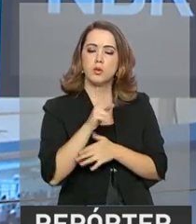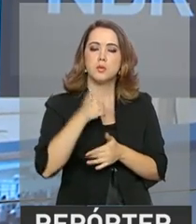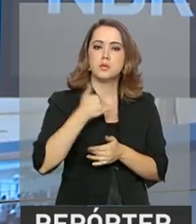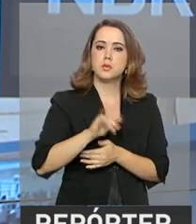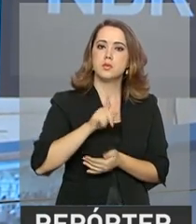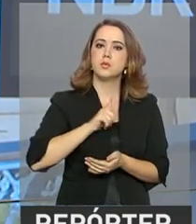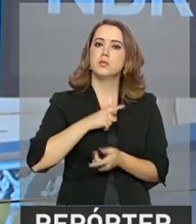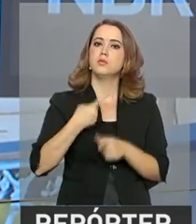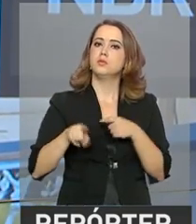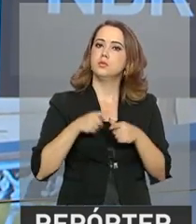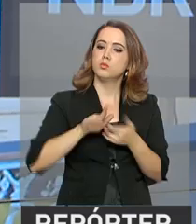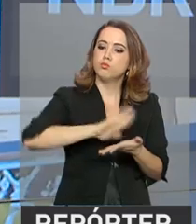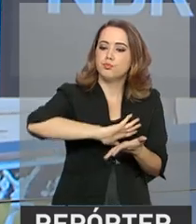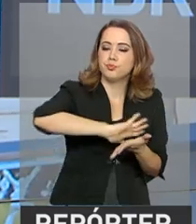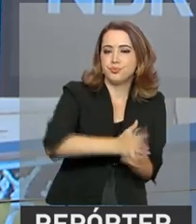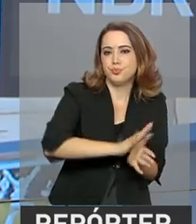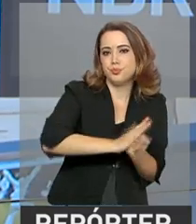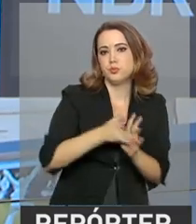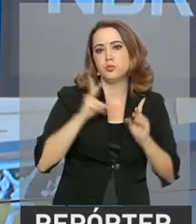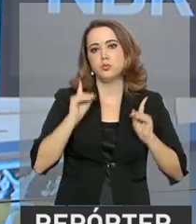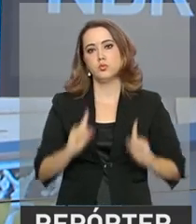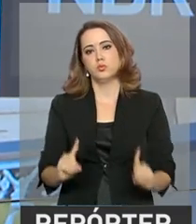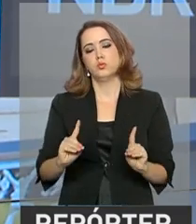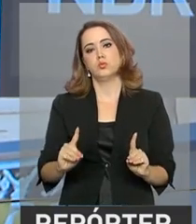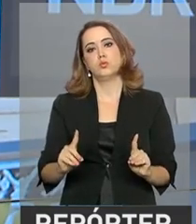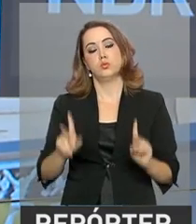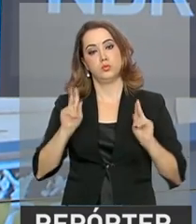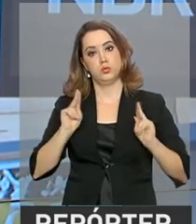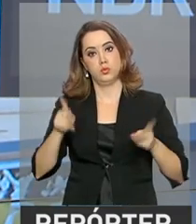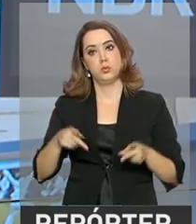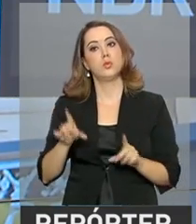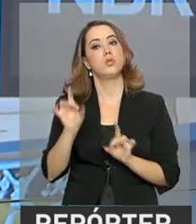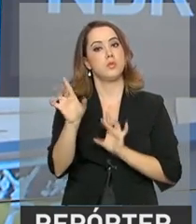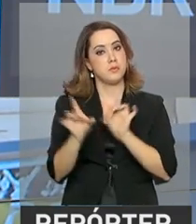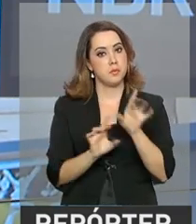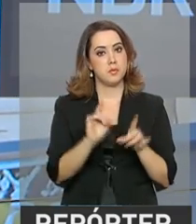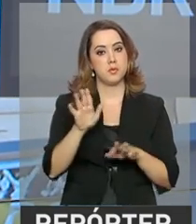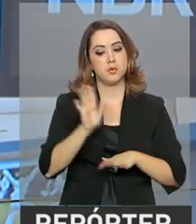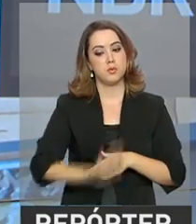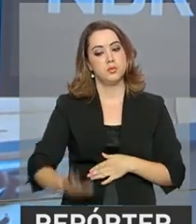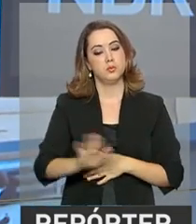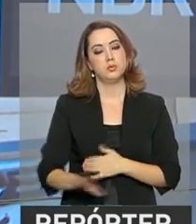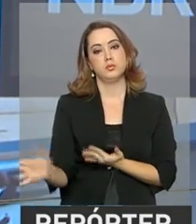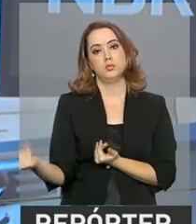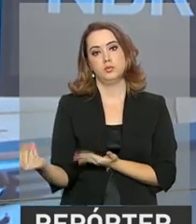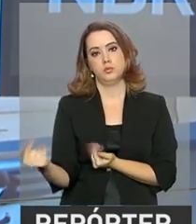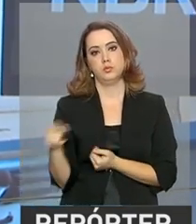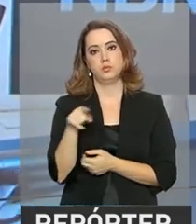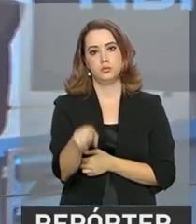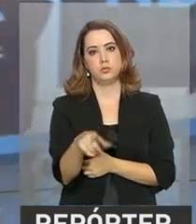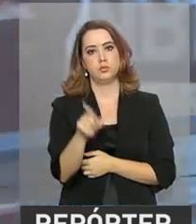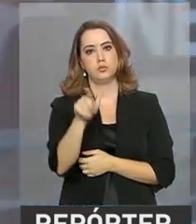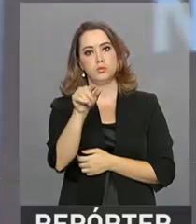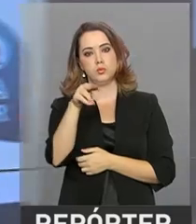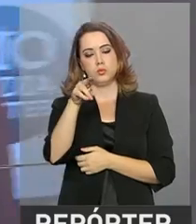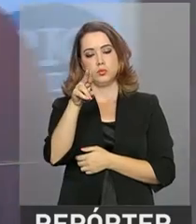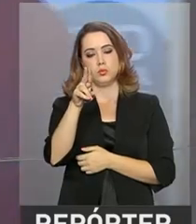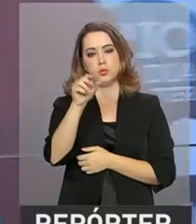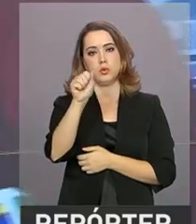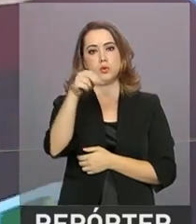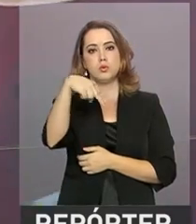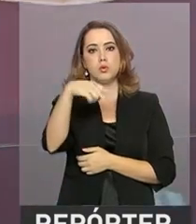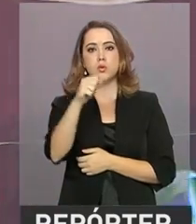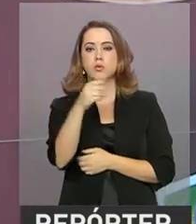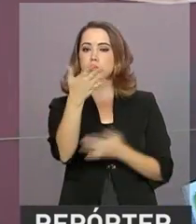denúncias de violações de direitos humanos, especialmente de crianças e adolescentes. A repórter Lona Karen tem as